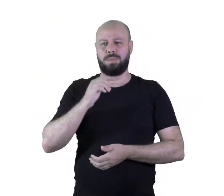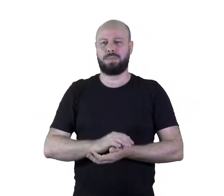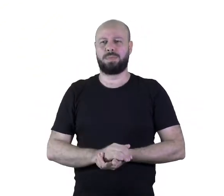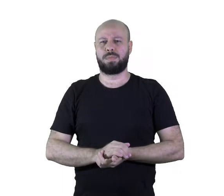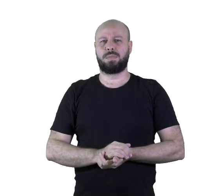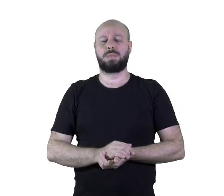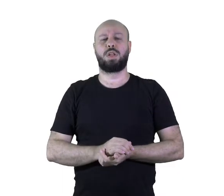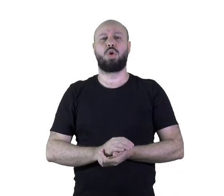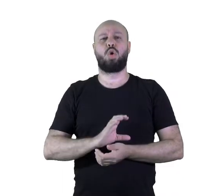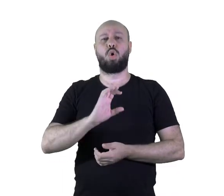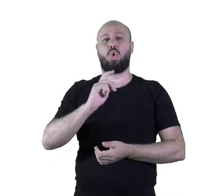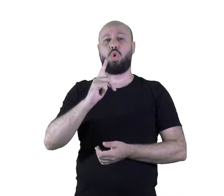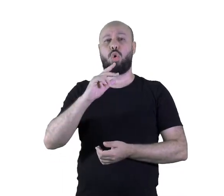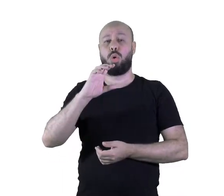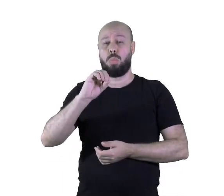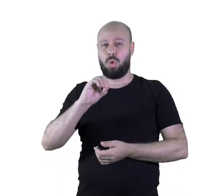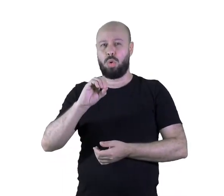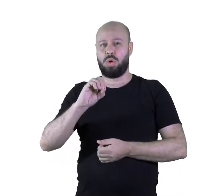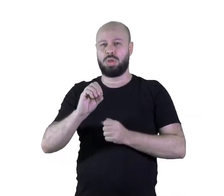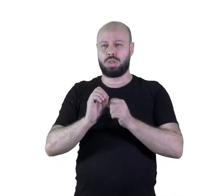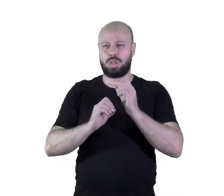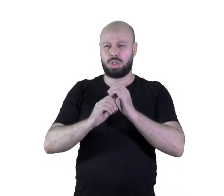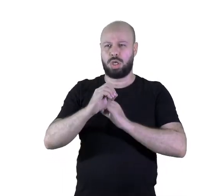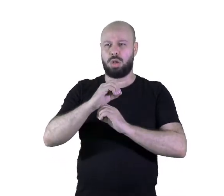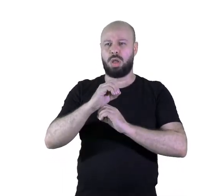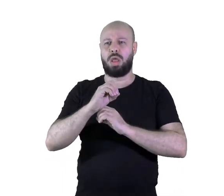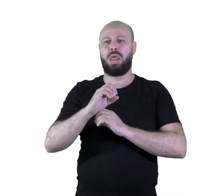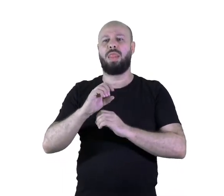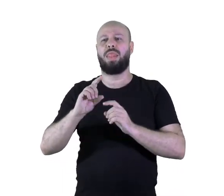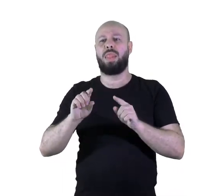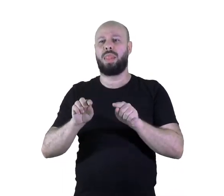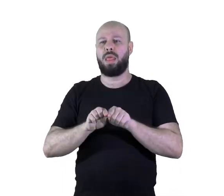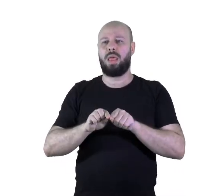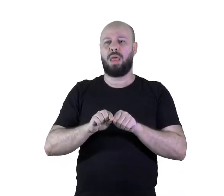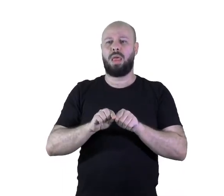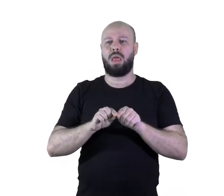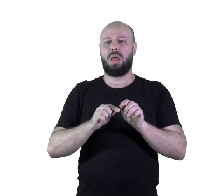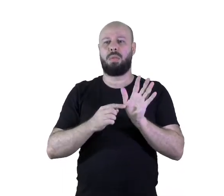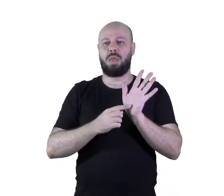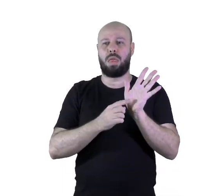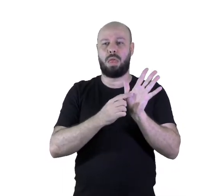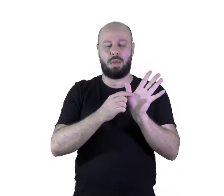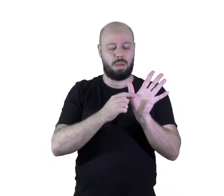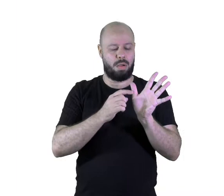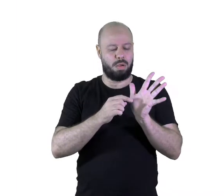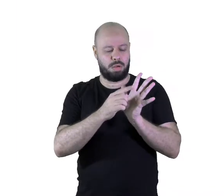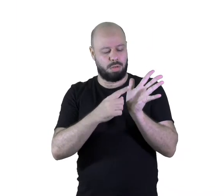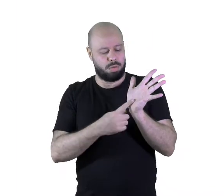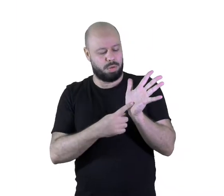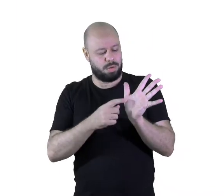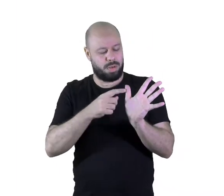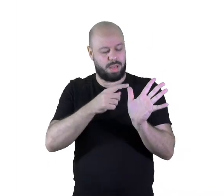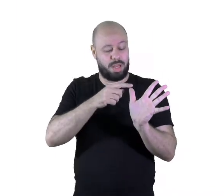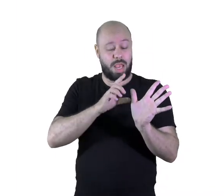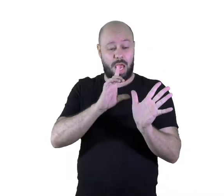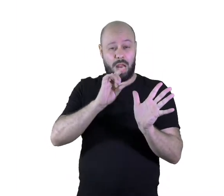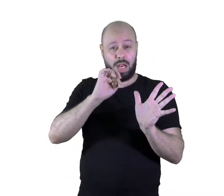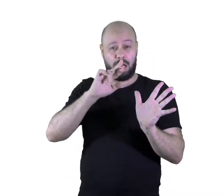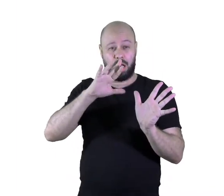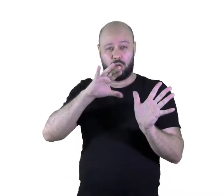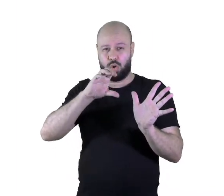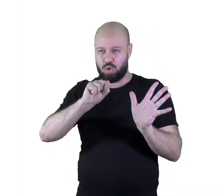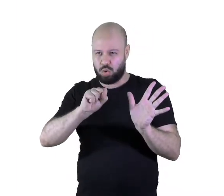corpo celular, nós temos os dendritos, não é dendrito não vem com demônio não,